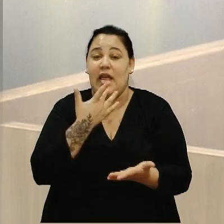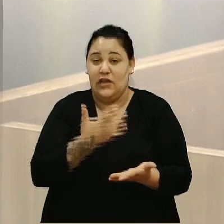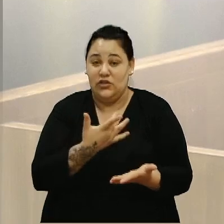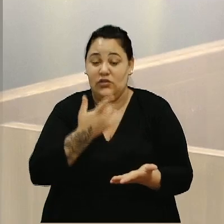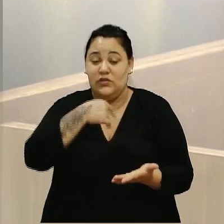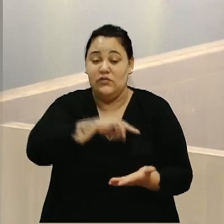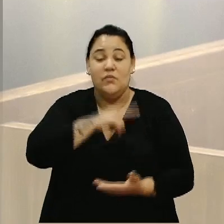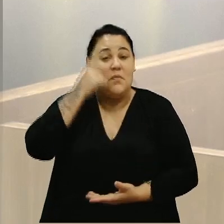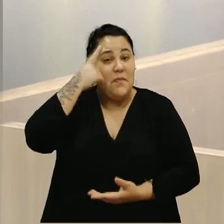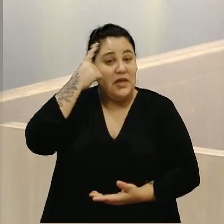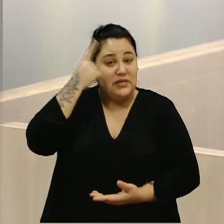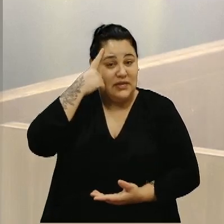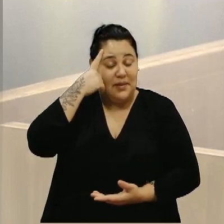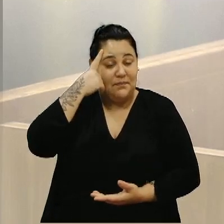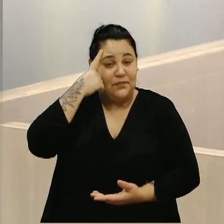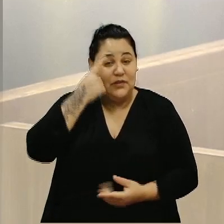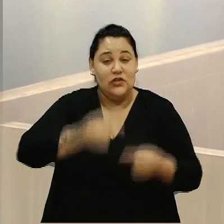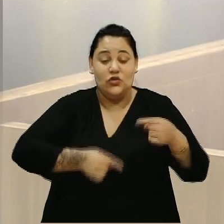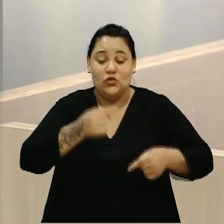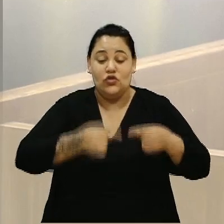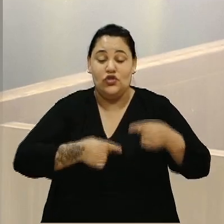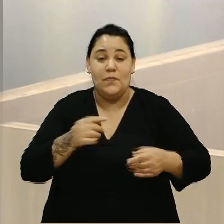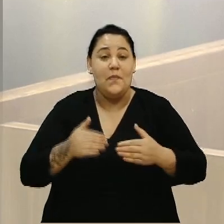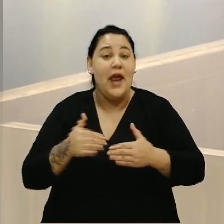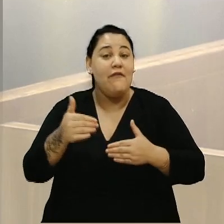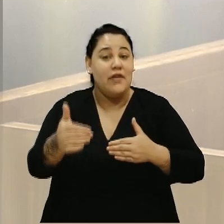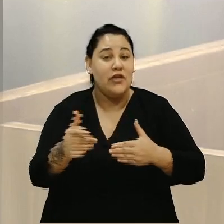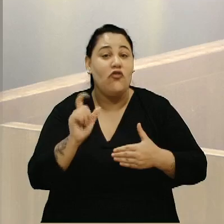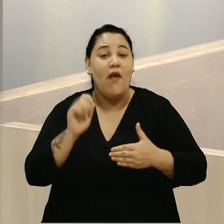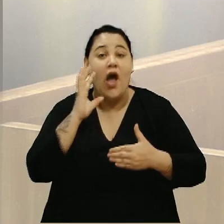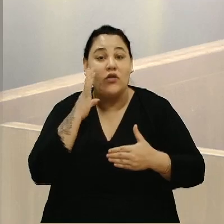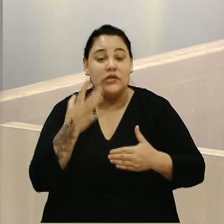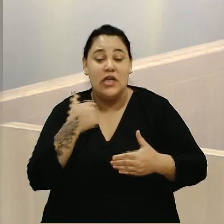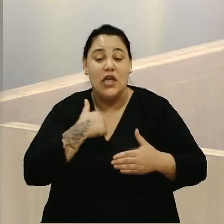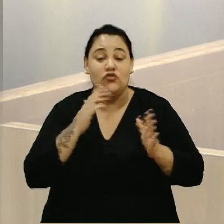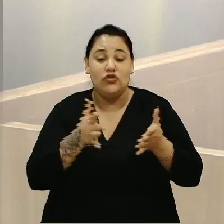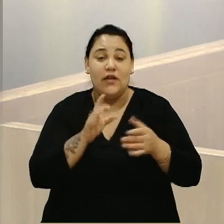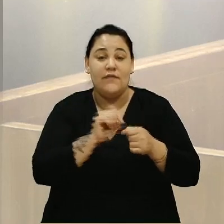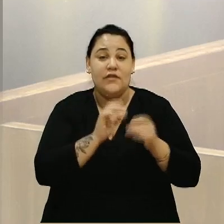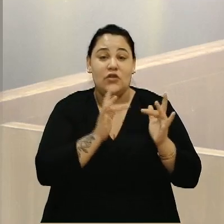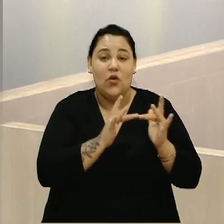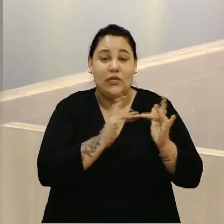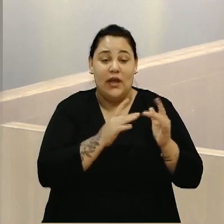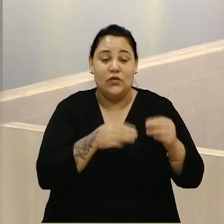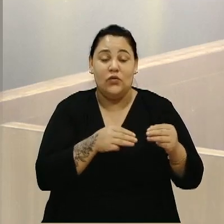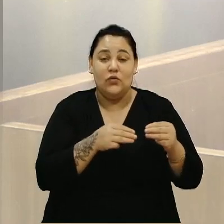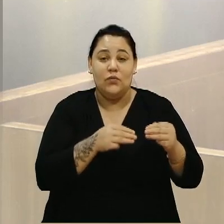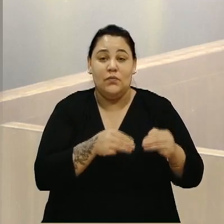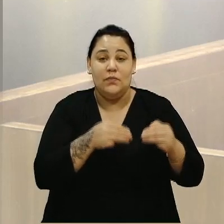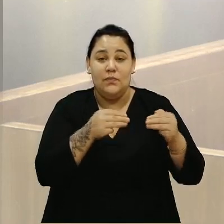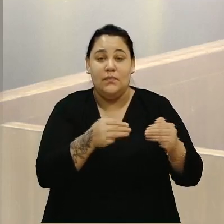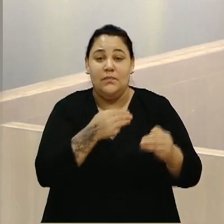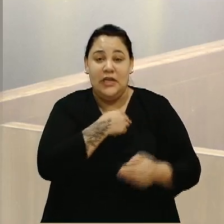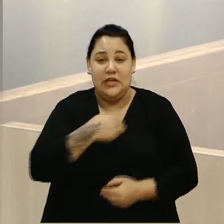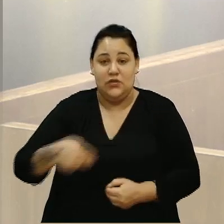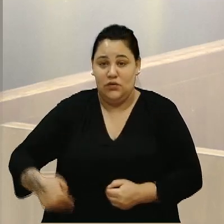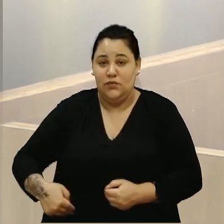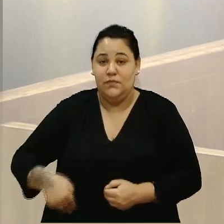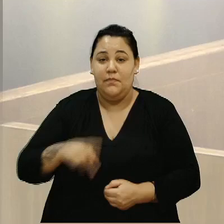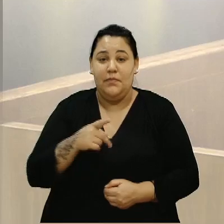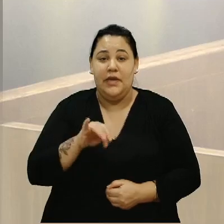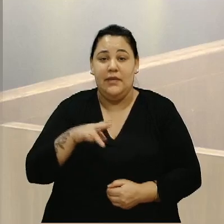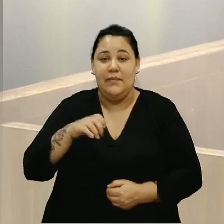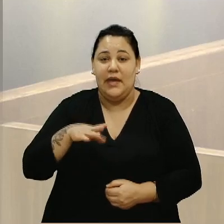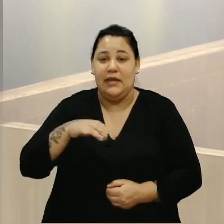e discutir os próximos passos. Eu já conversei com o ministro Pimenta para a possibilidade dele